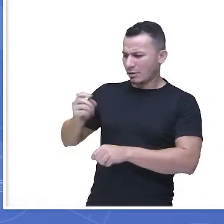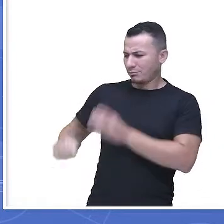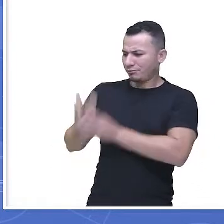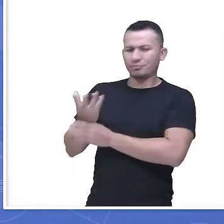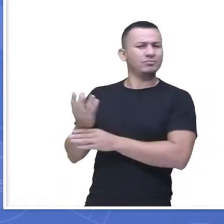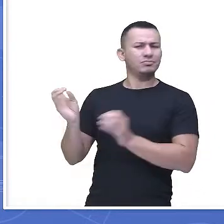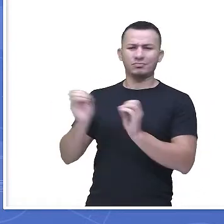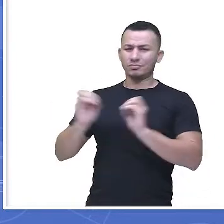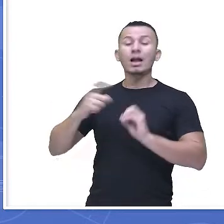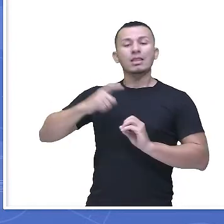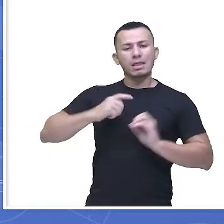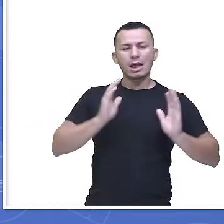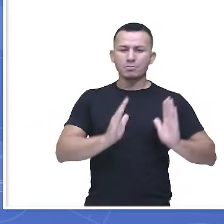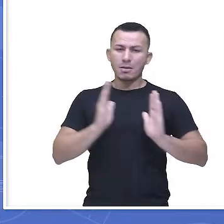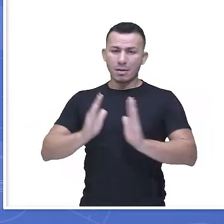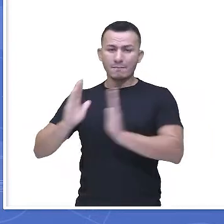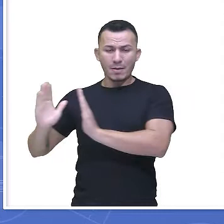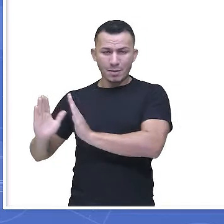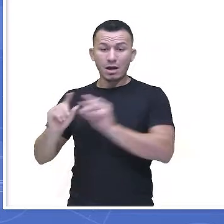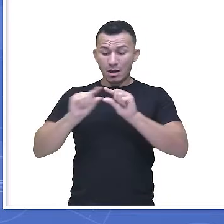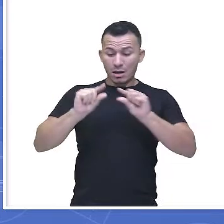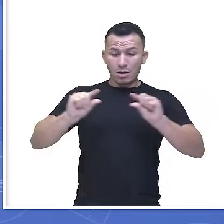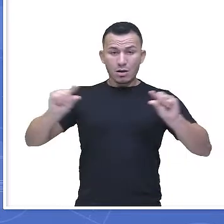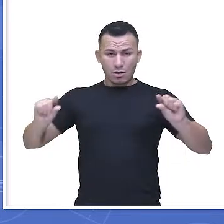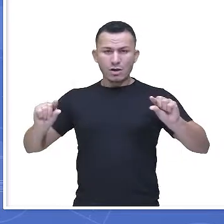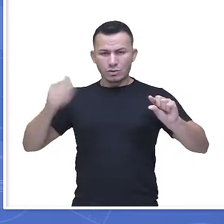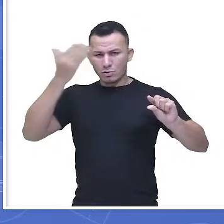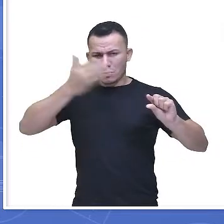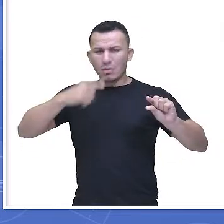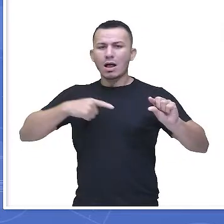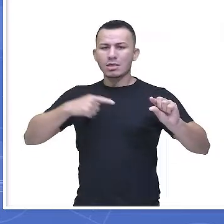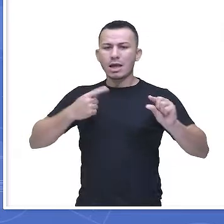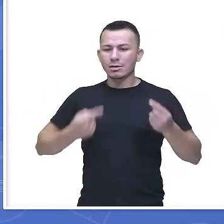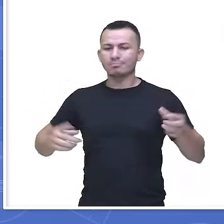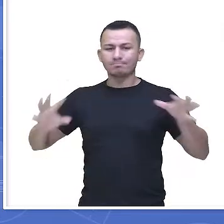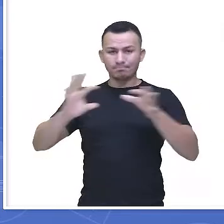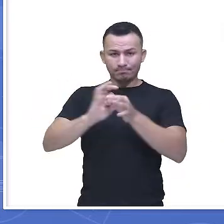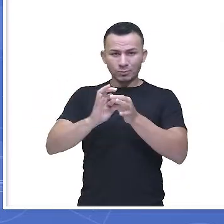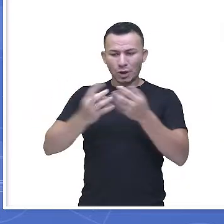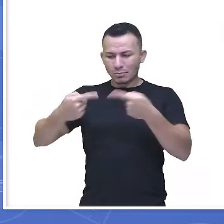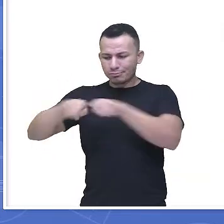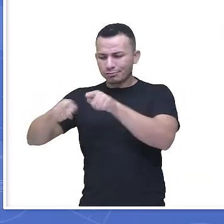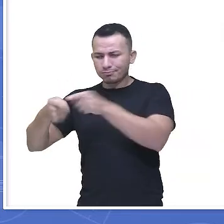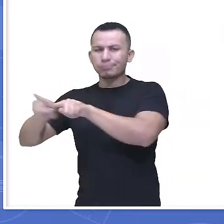E um organismo existia a partir do outro. Vamos ver as outras